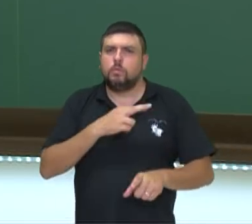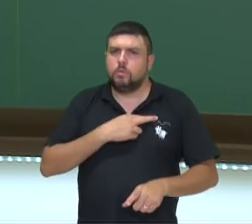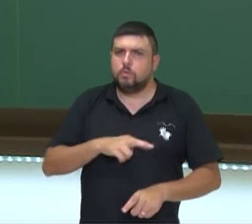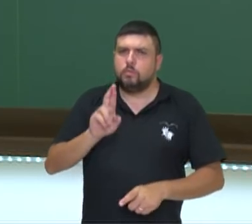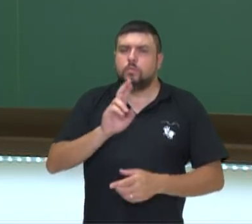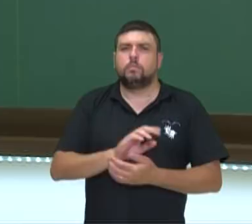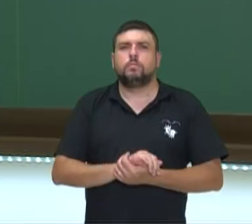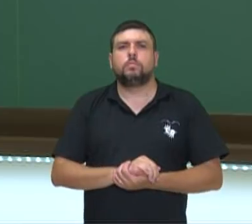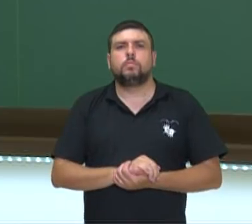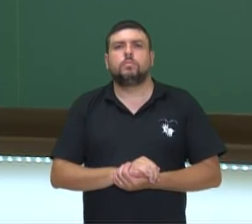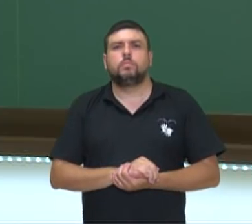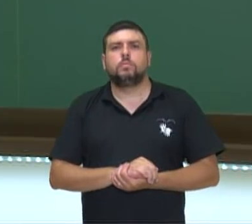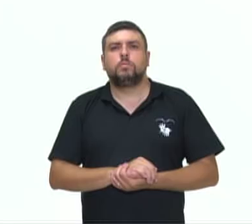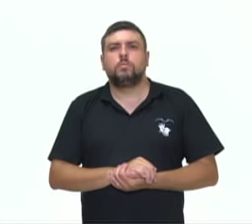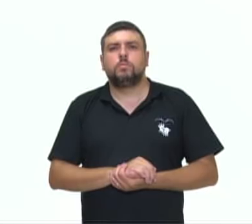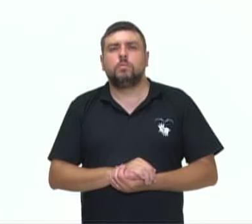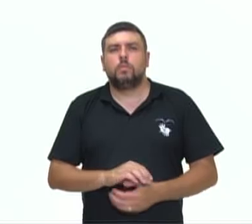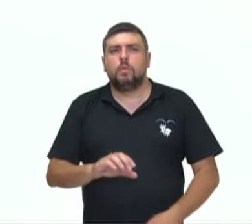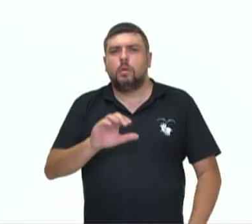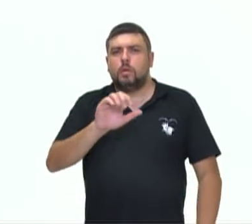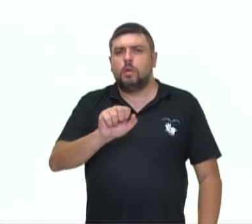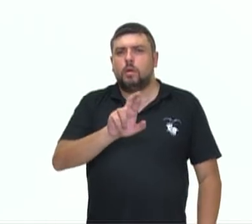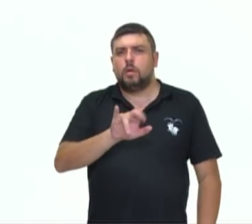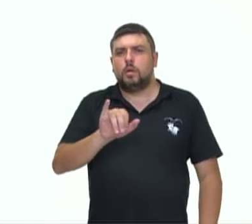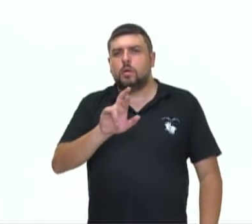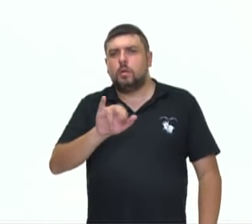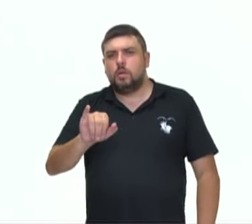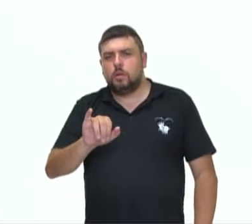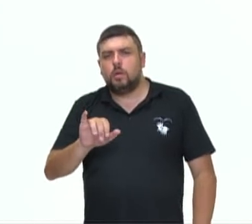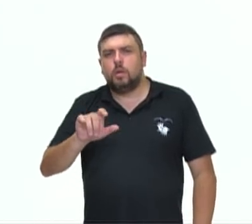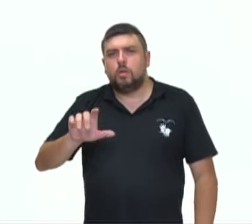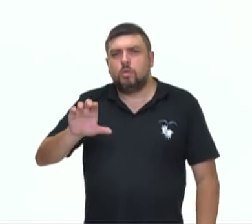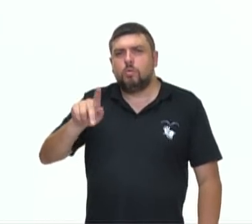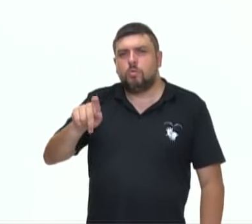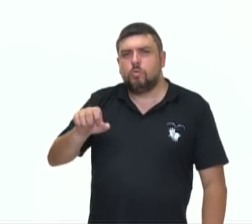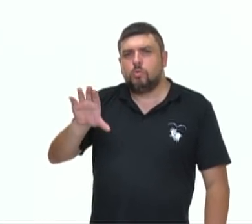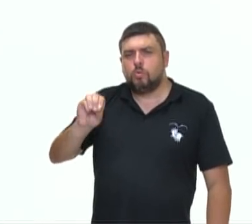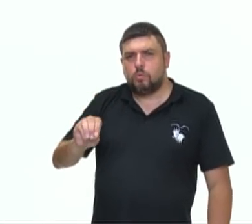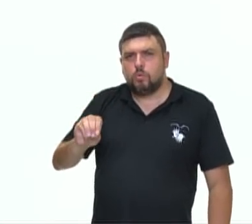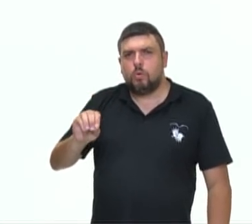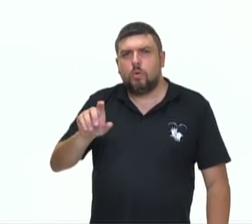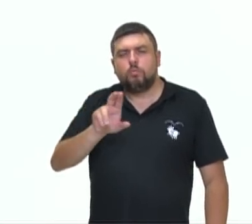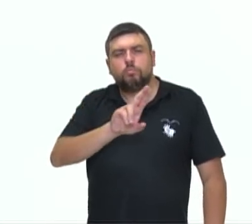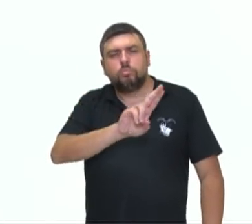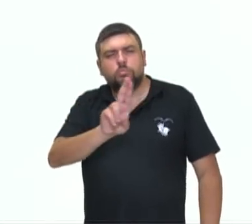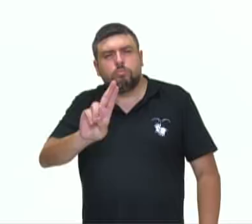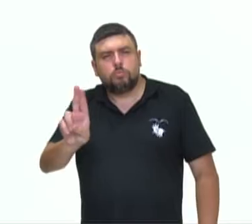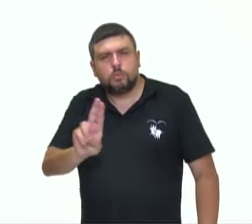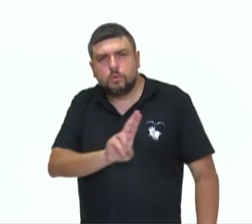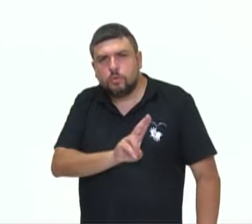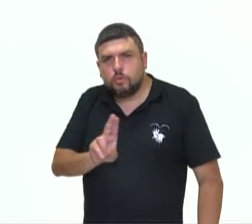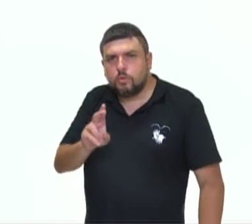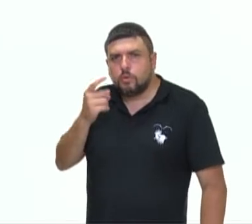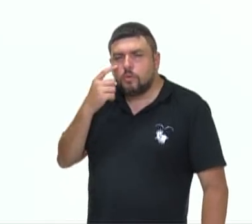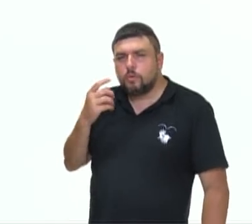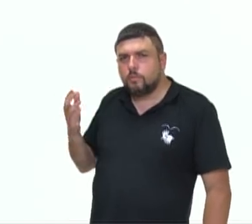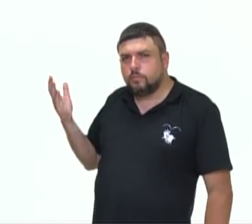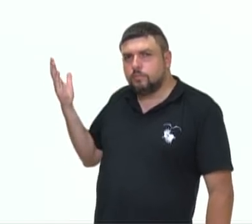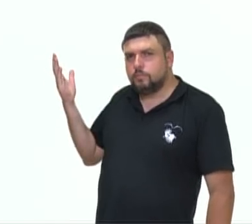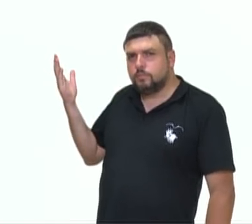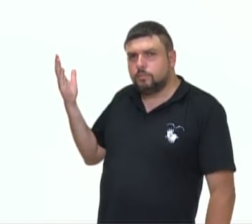os Cariri Chocó, Cucururu Cariri, Potiguara,